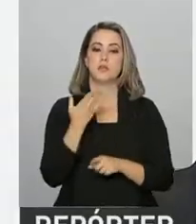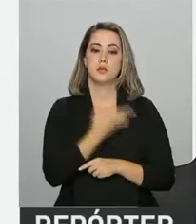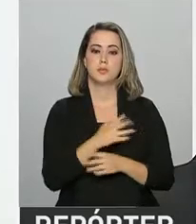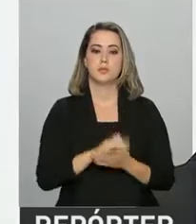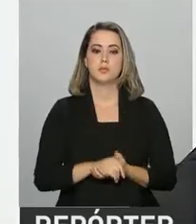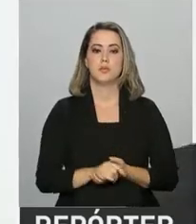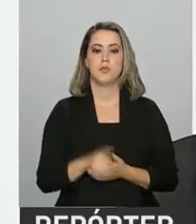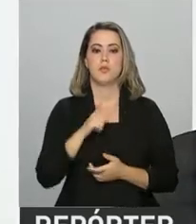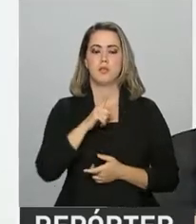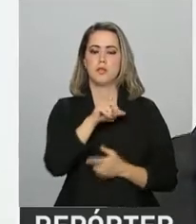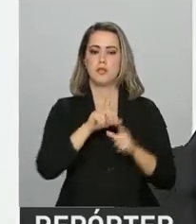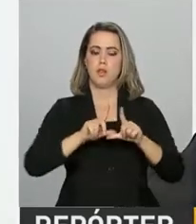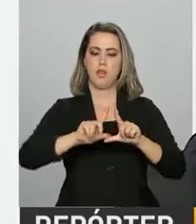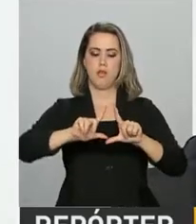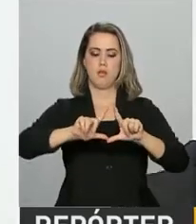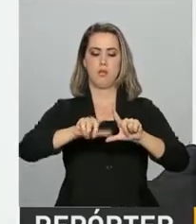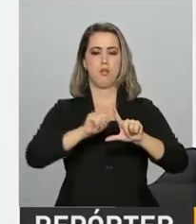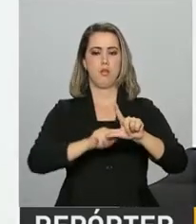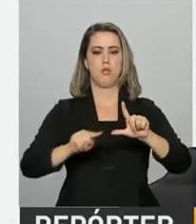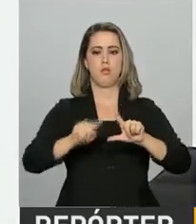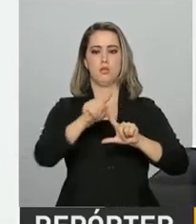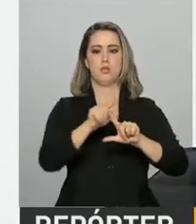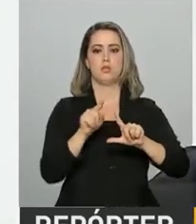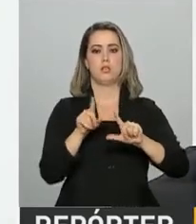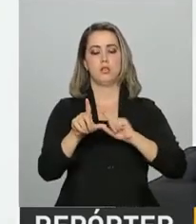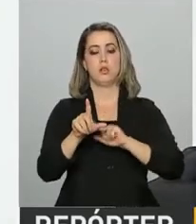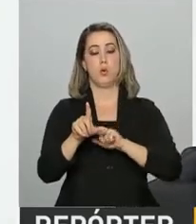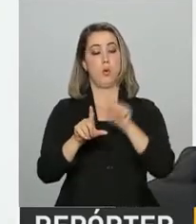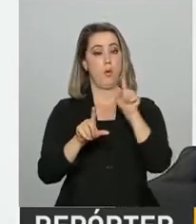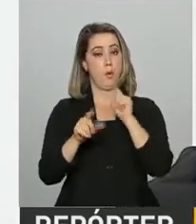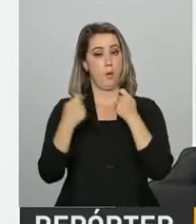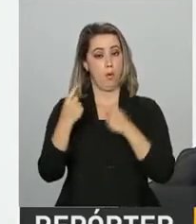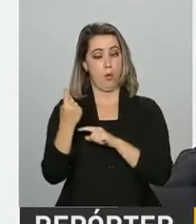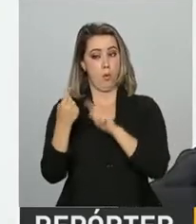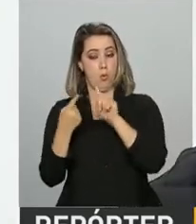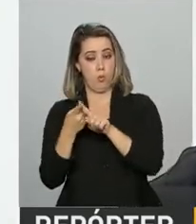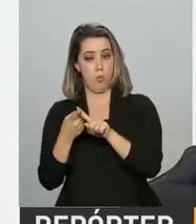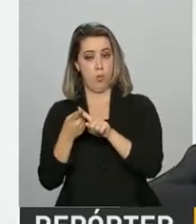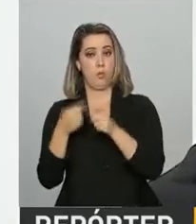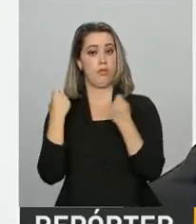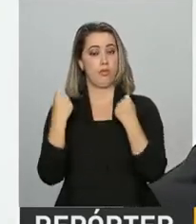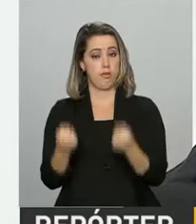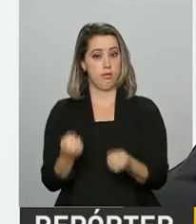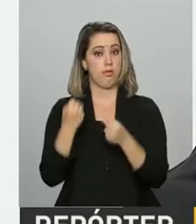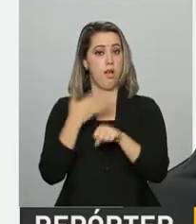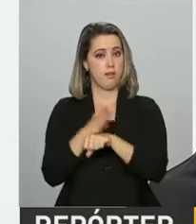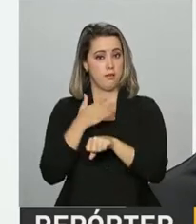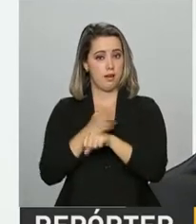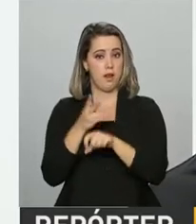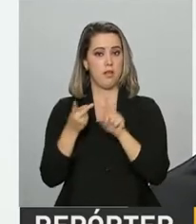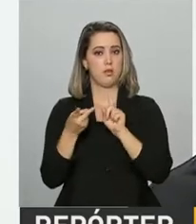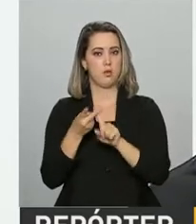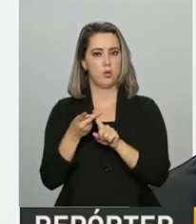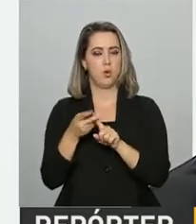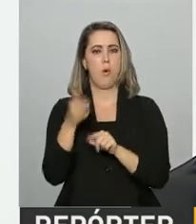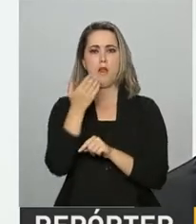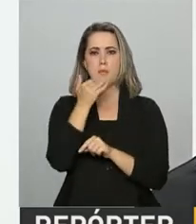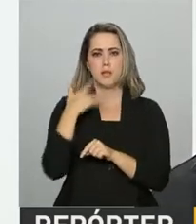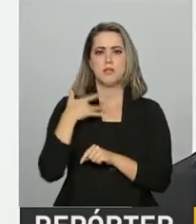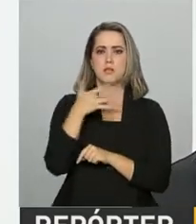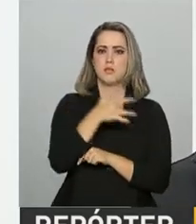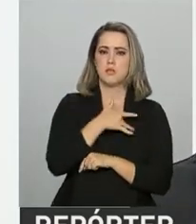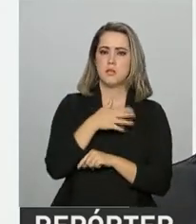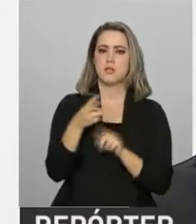triângulo treino dieta e descanso no momento que alguma das três partes não tá equilátero